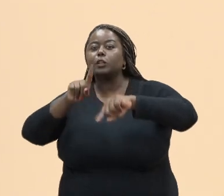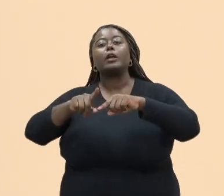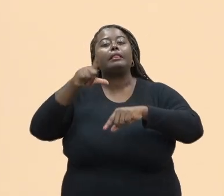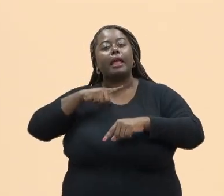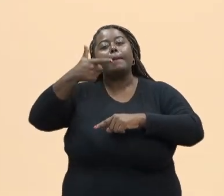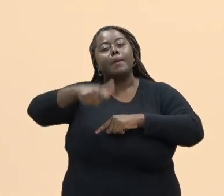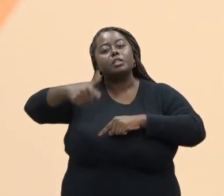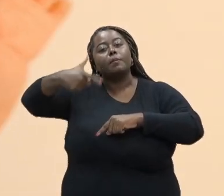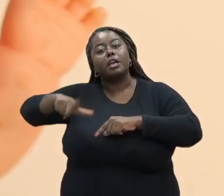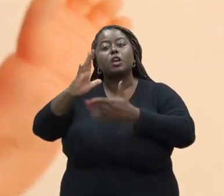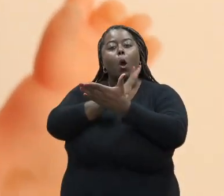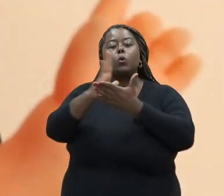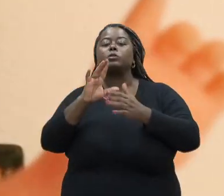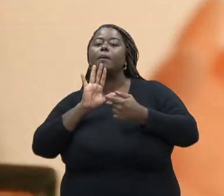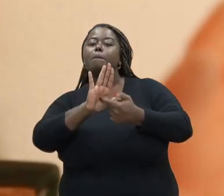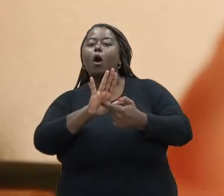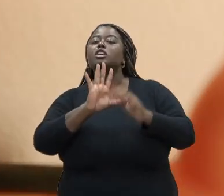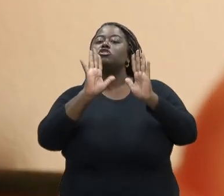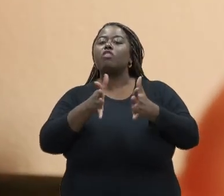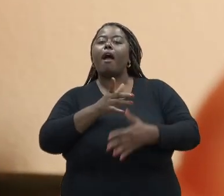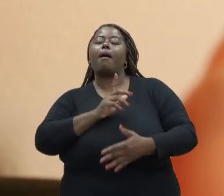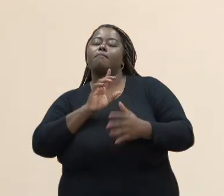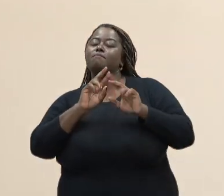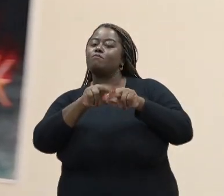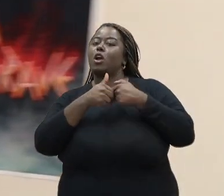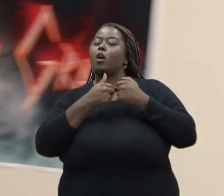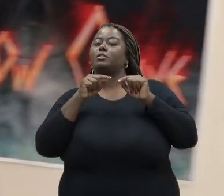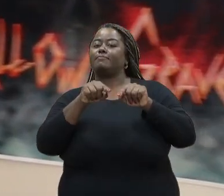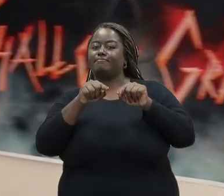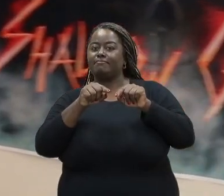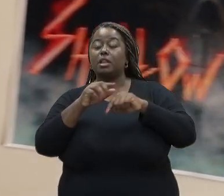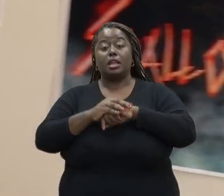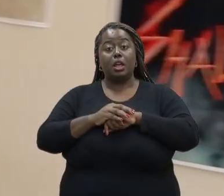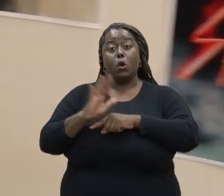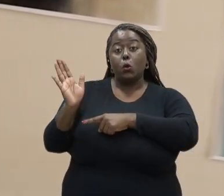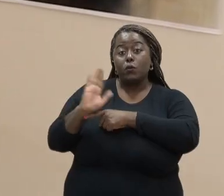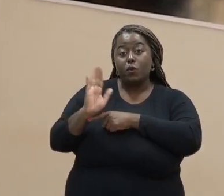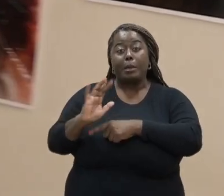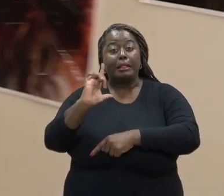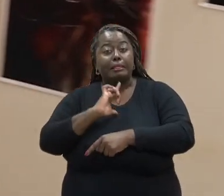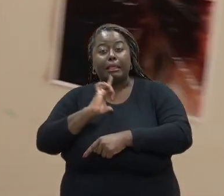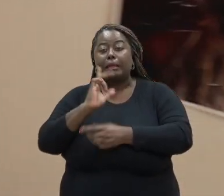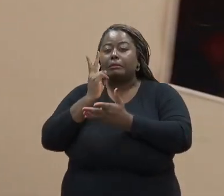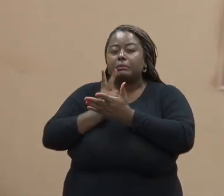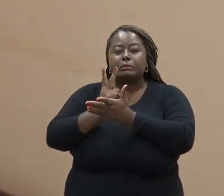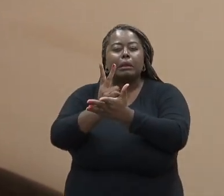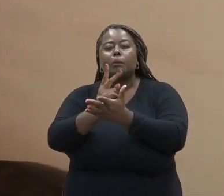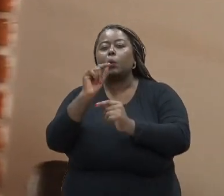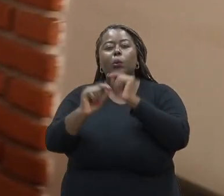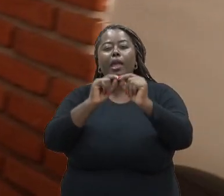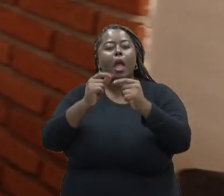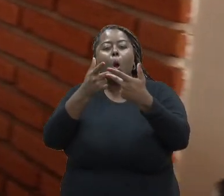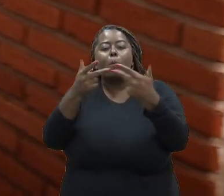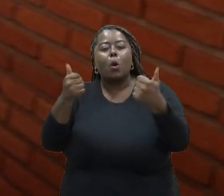fazem sentido estar ali naquele momento. O filme ele trabalha muito com easter eggs. Então, em todas as cenas vai ter um easter egg